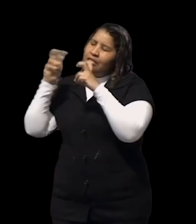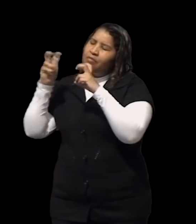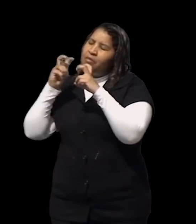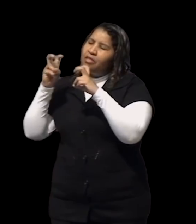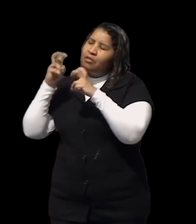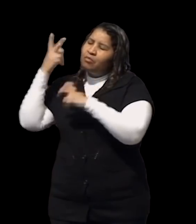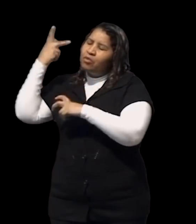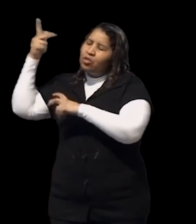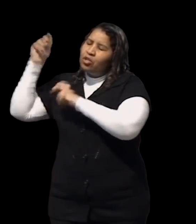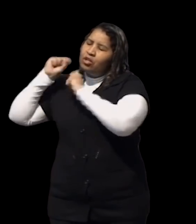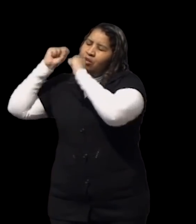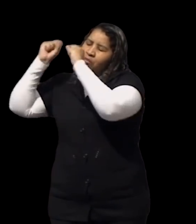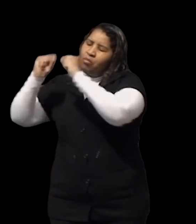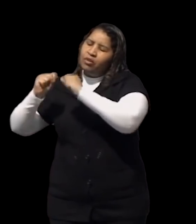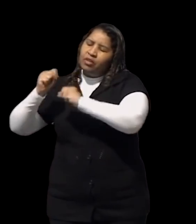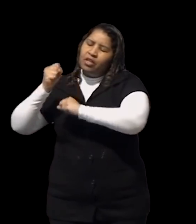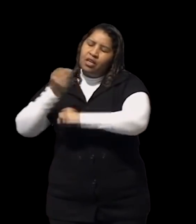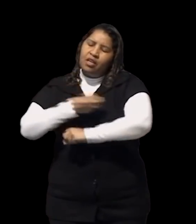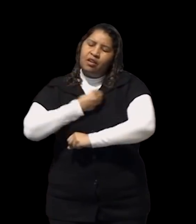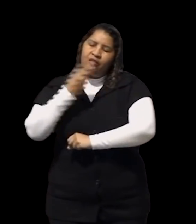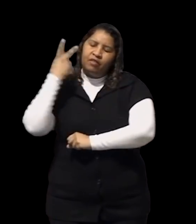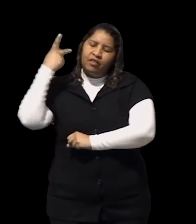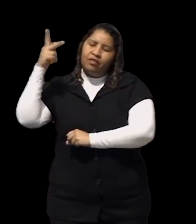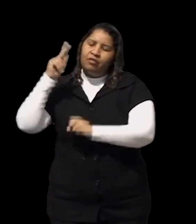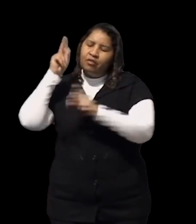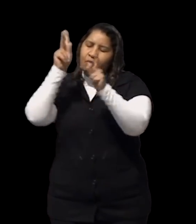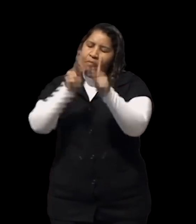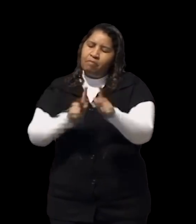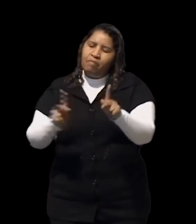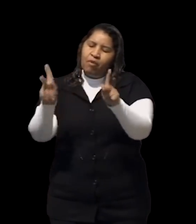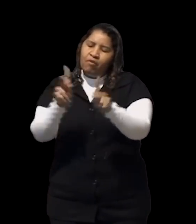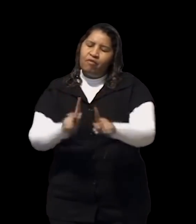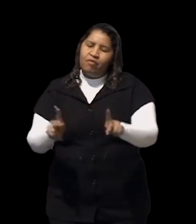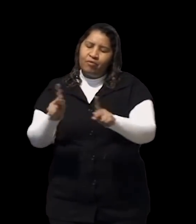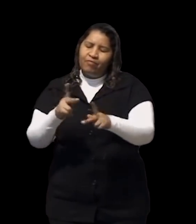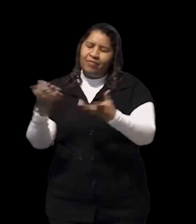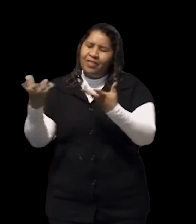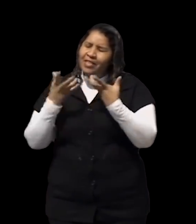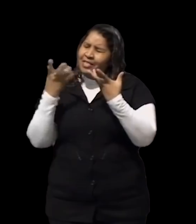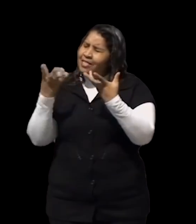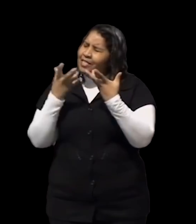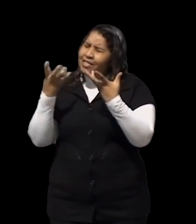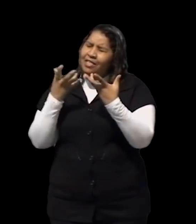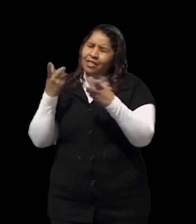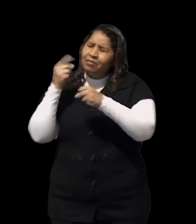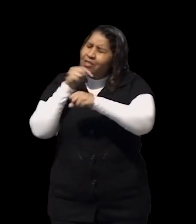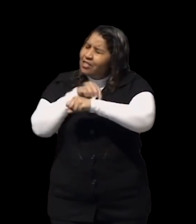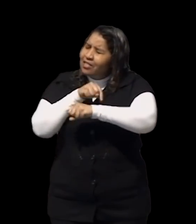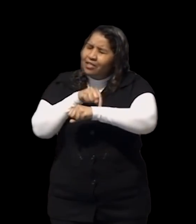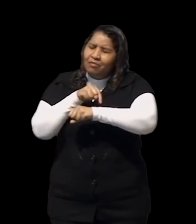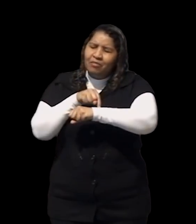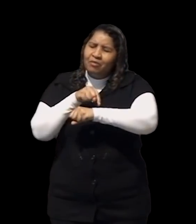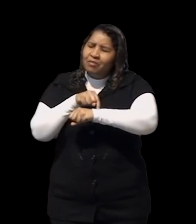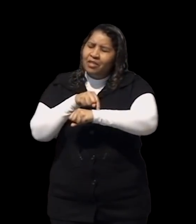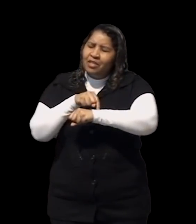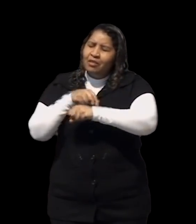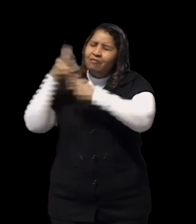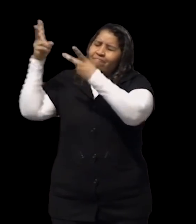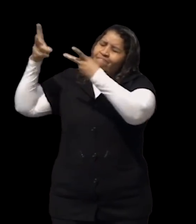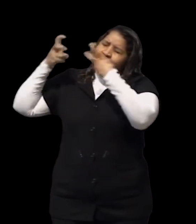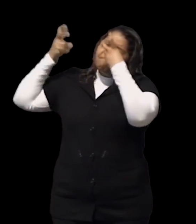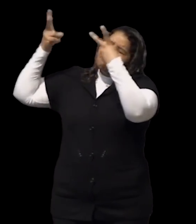operação do teu espírito santo nós temos tanto para eu ouvir a tua voz nós pro o tanto